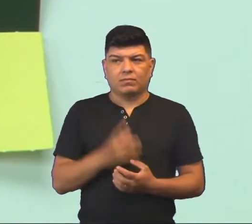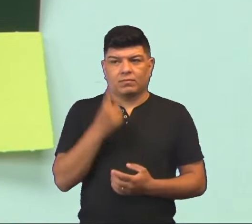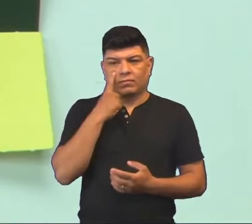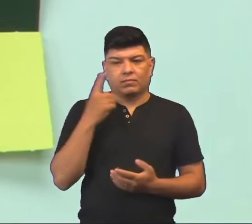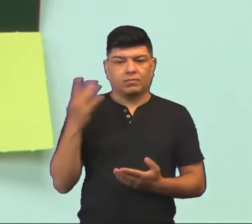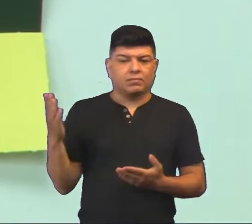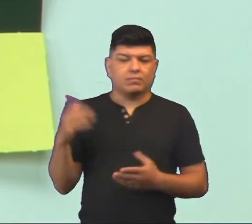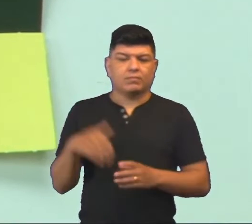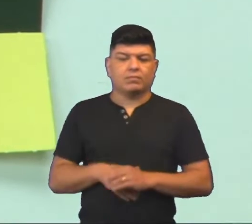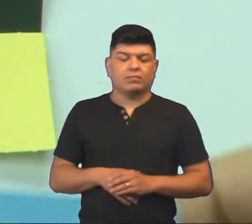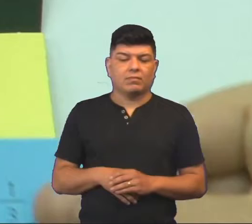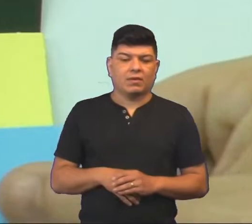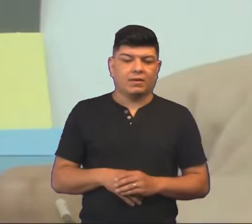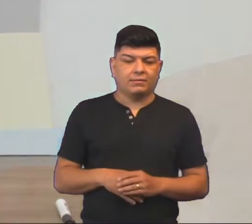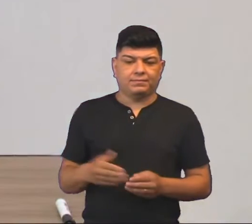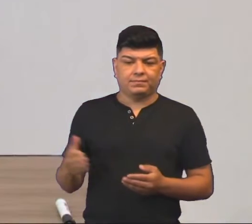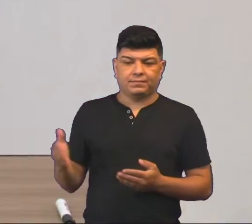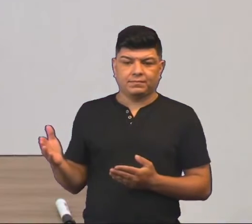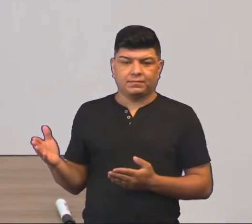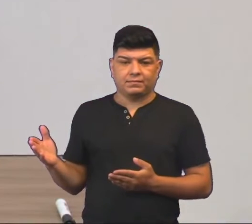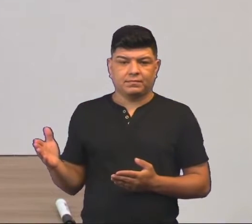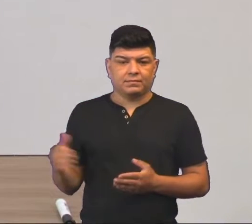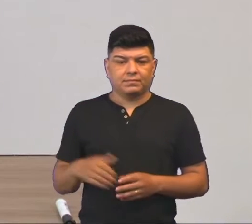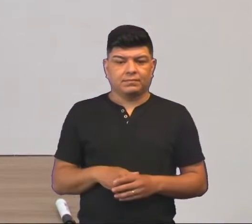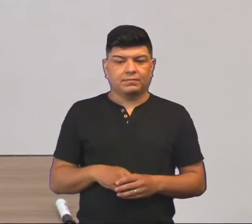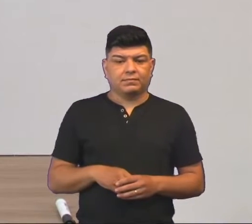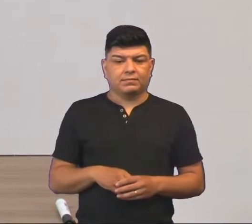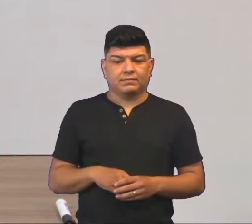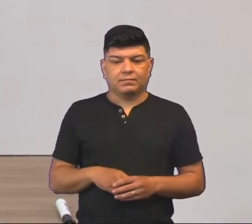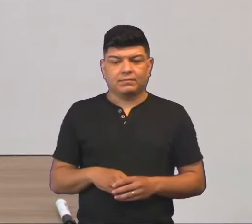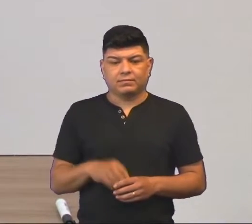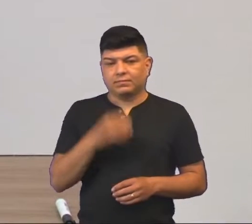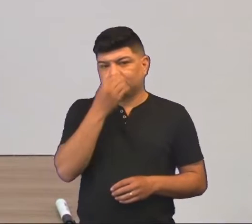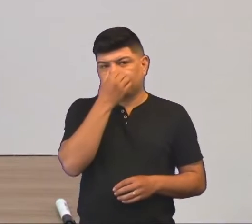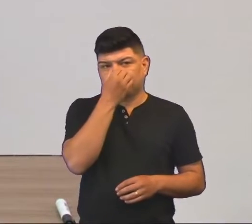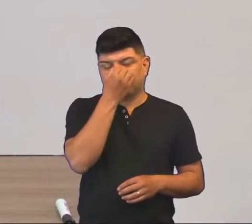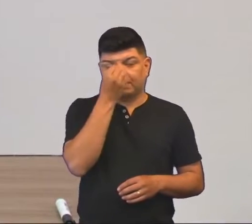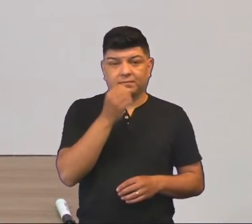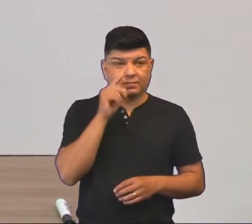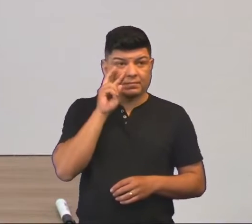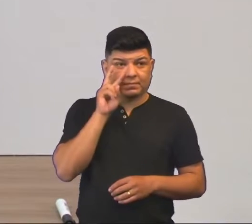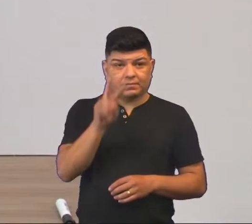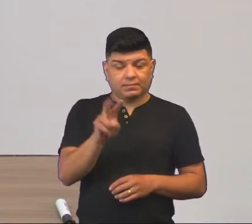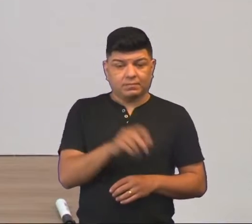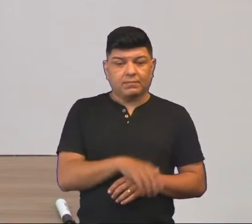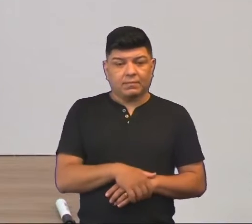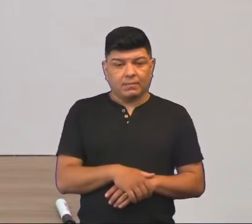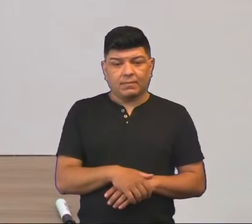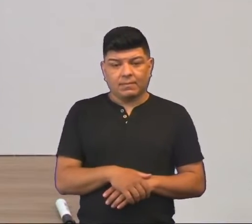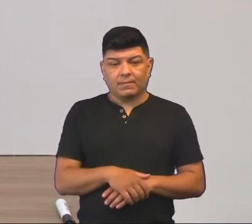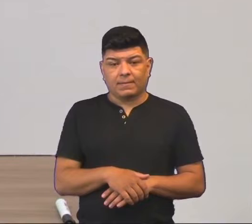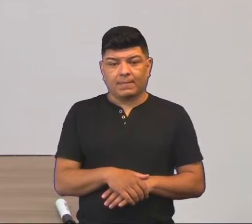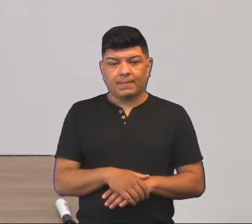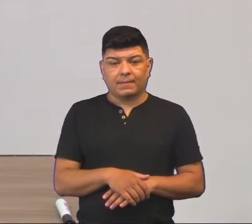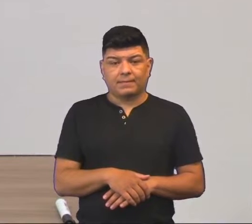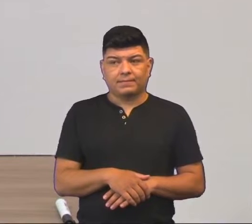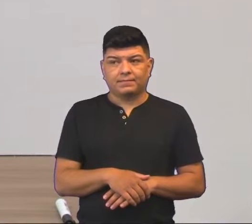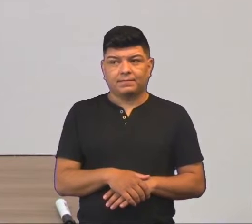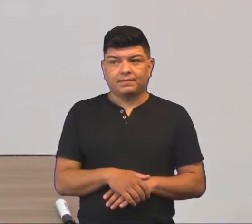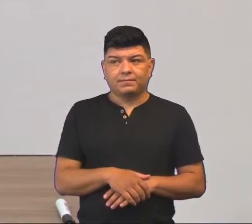assim, ó. Dessa forma. Deixa eu colocar ele aqui, para você ver a mesmo